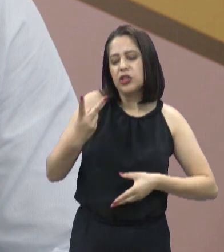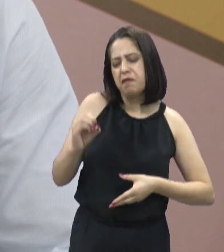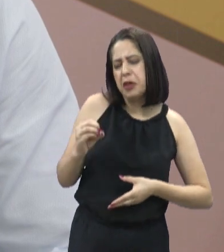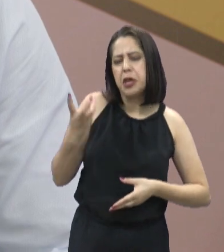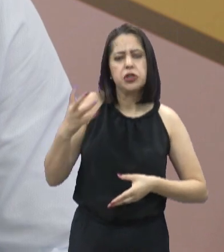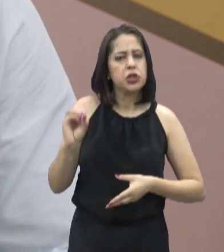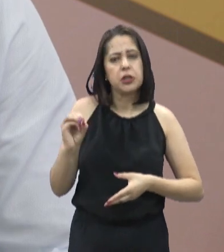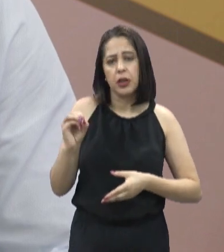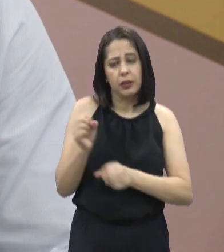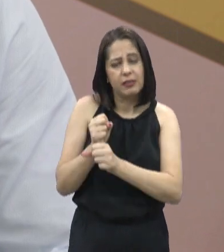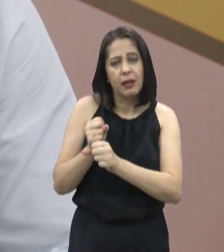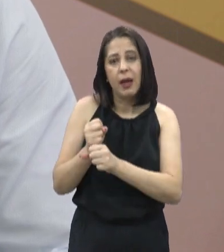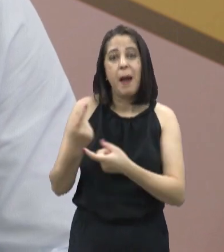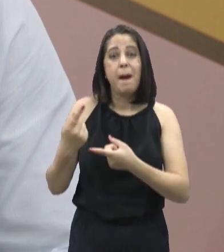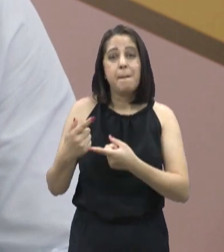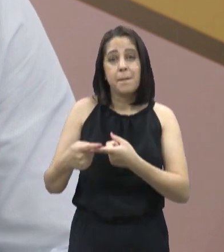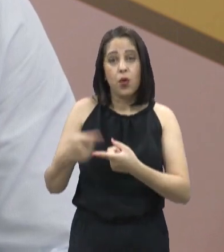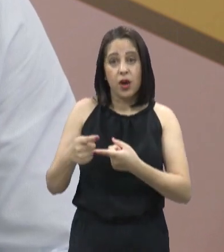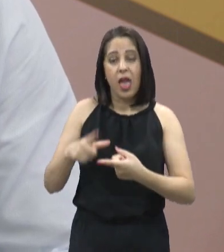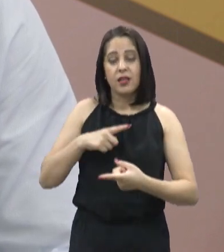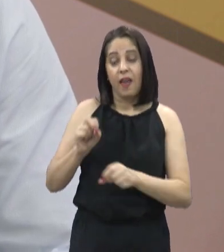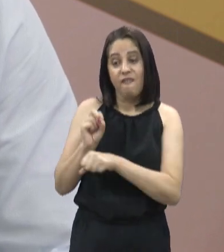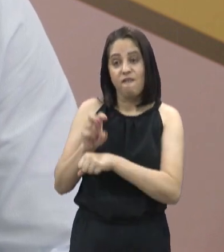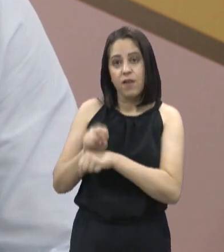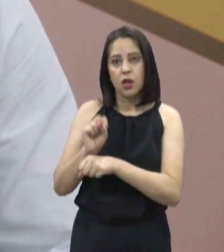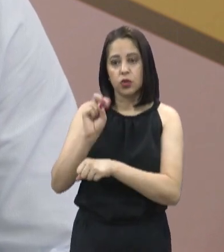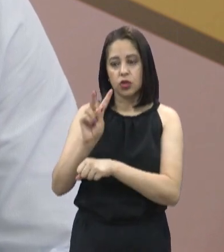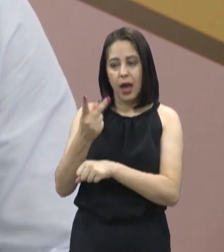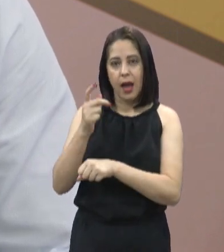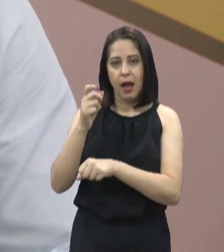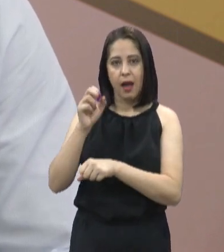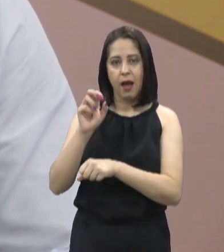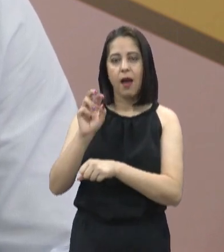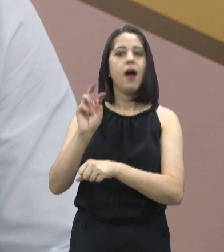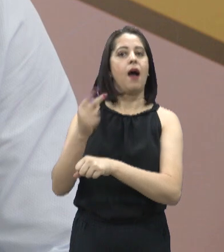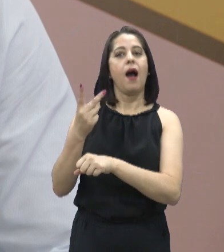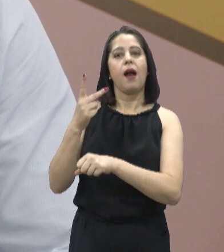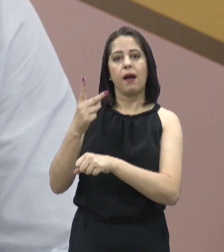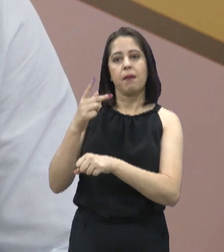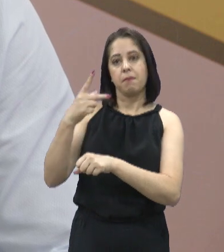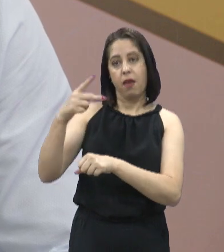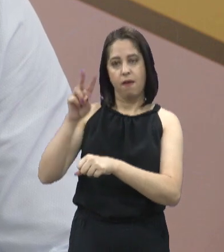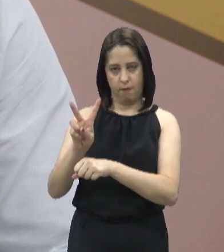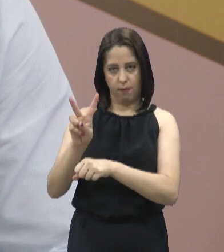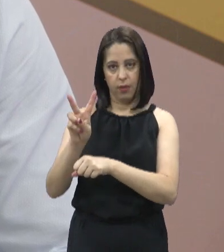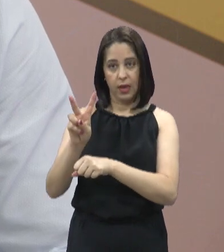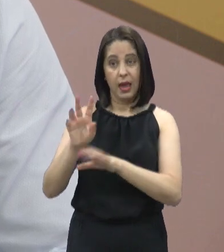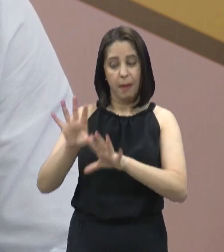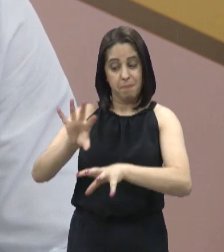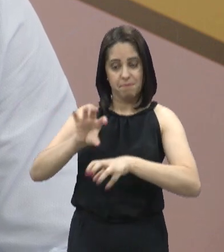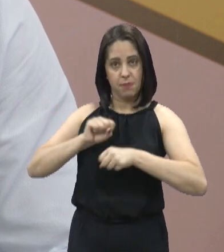causado fundamentalmente pelo vírus do HPV, né, que pode ser contraído, e ele